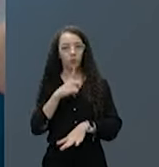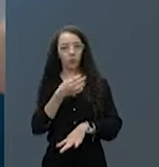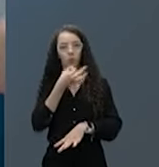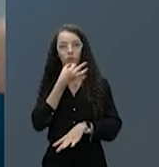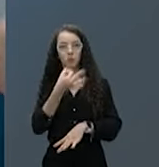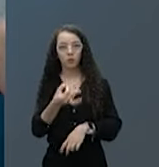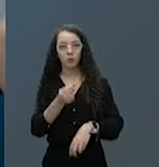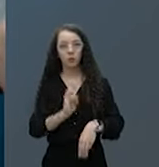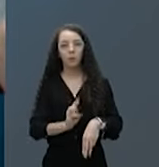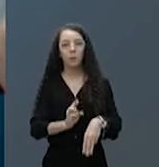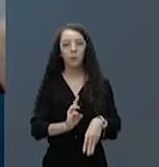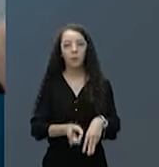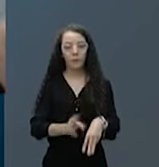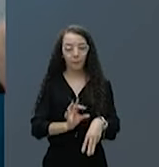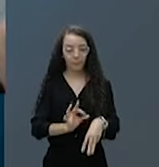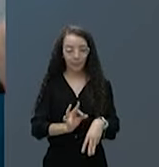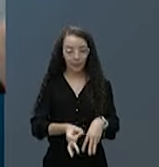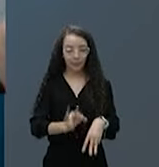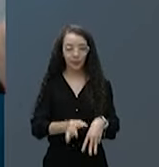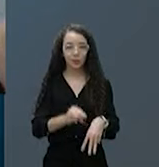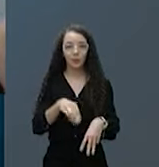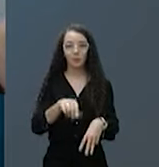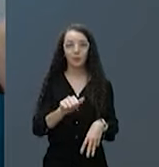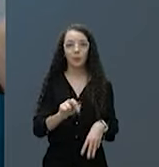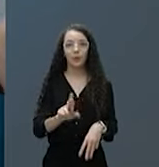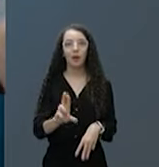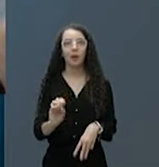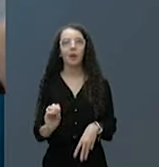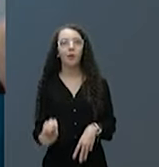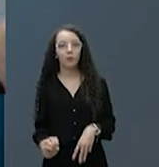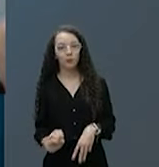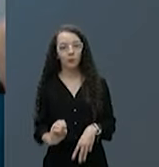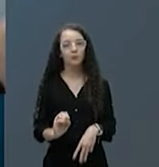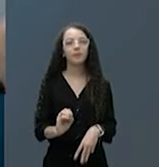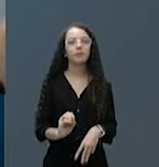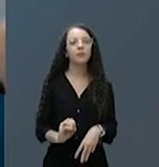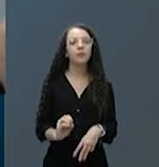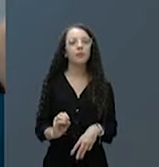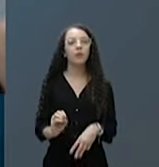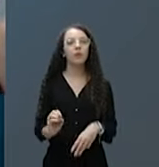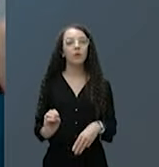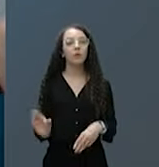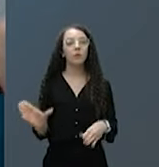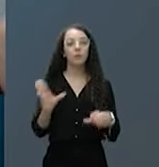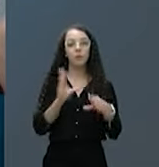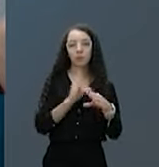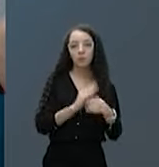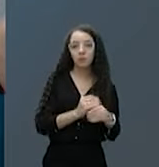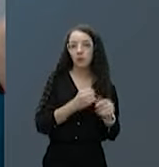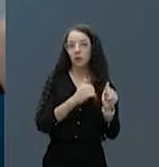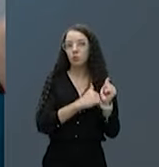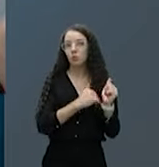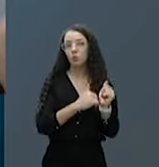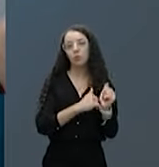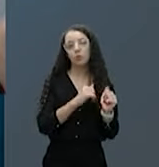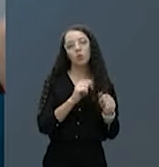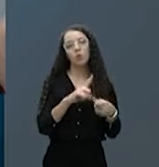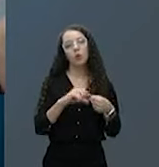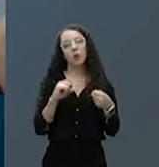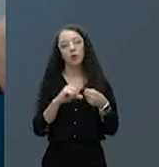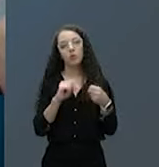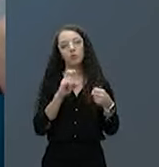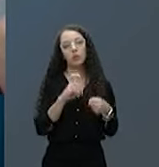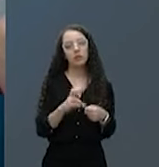Marques, para suprimir os itens 5 e 6 da ementa do aditamento do voto anteriormente proferido, bem como dos respectivos trechos